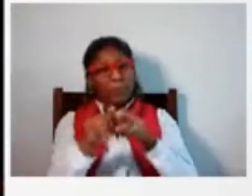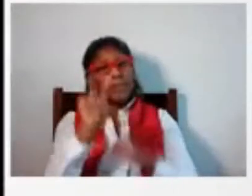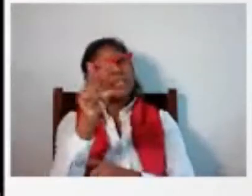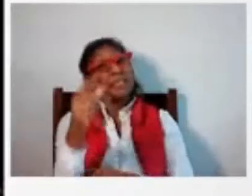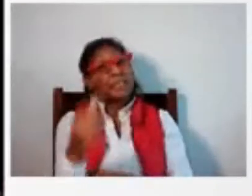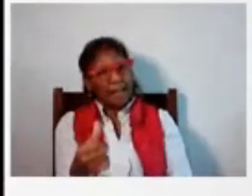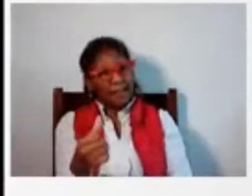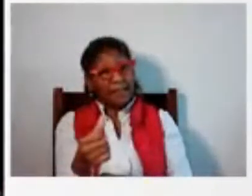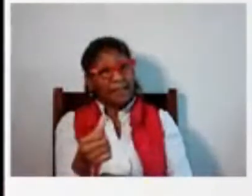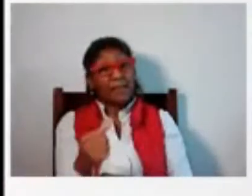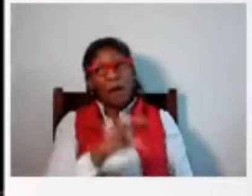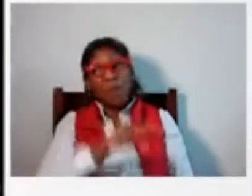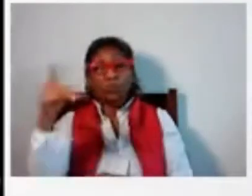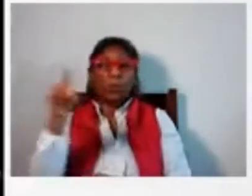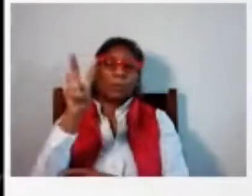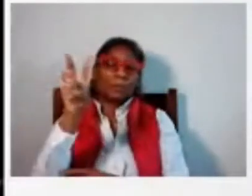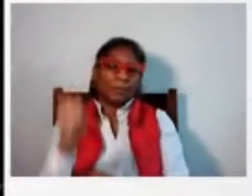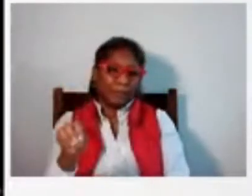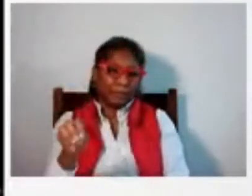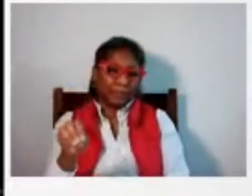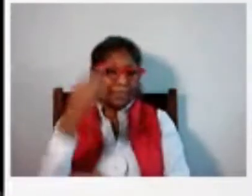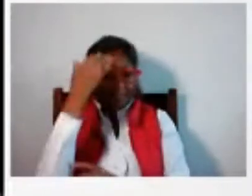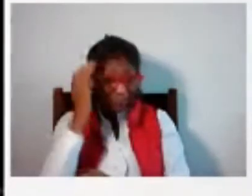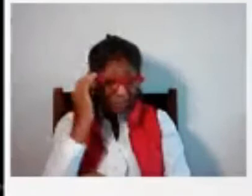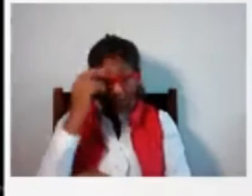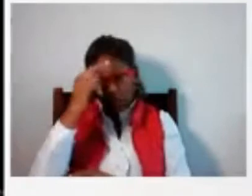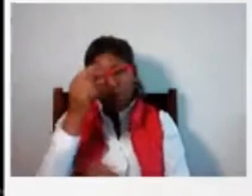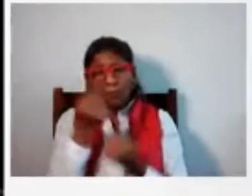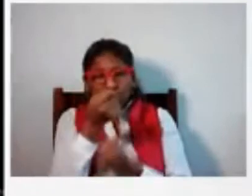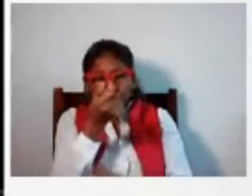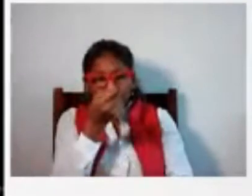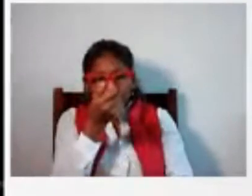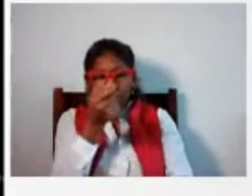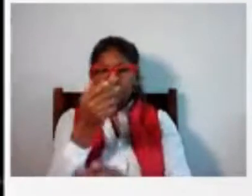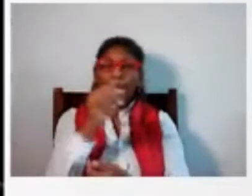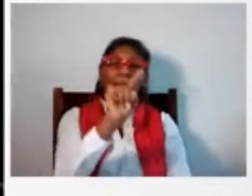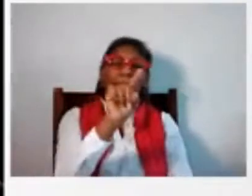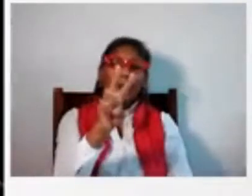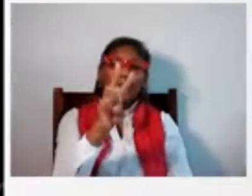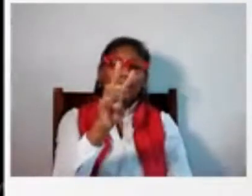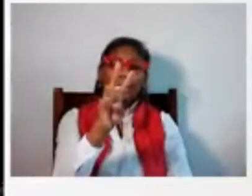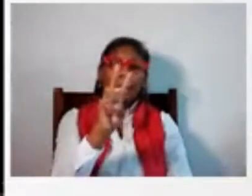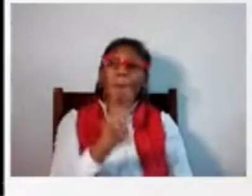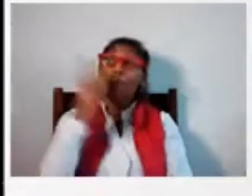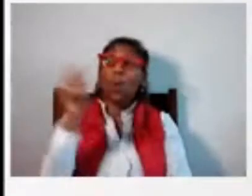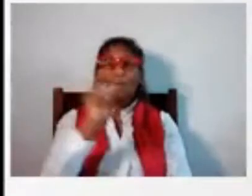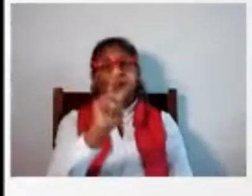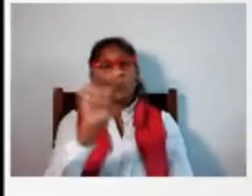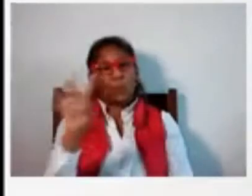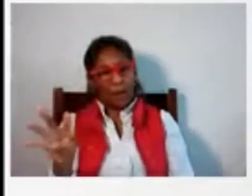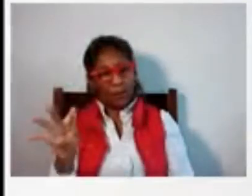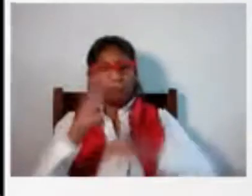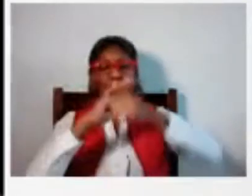aqui também é o mesmo indicador de Santa Maria, de 13 para 24, os internados em leitos de UTI, Covid,